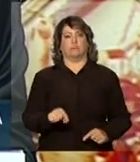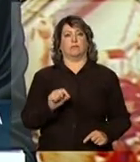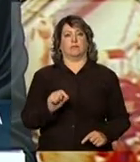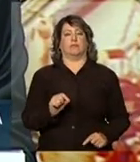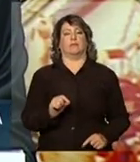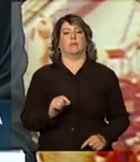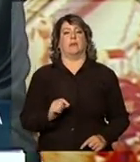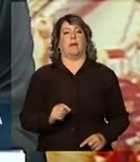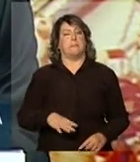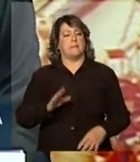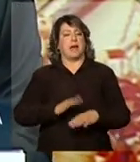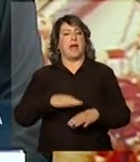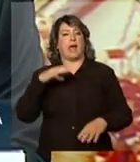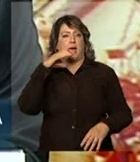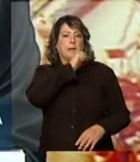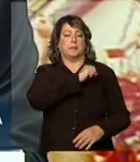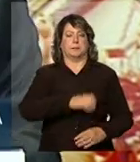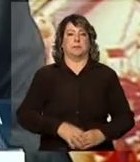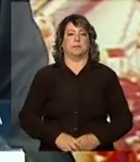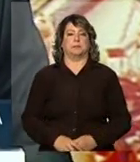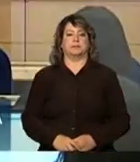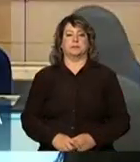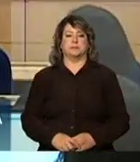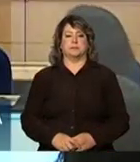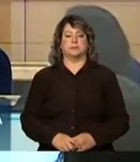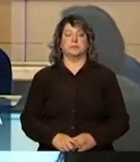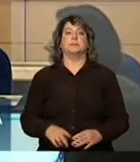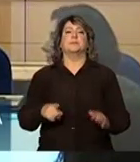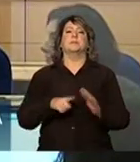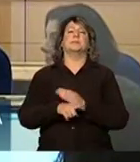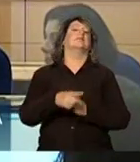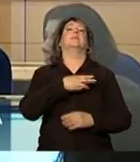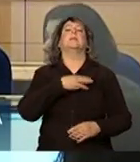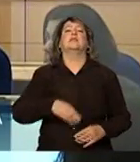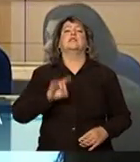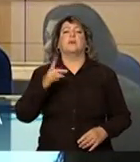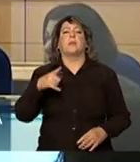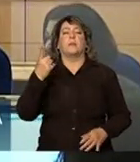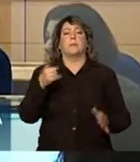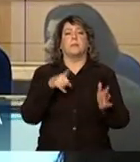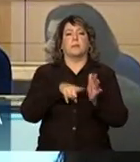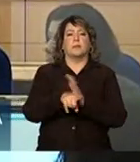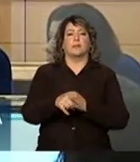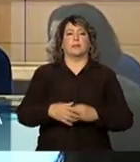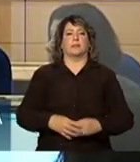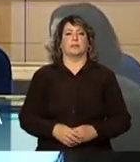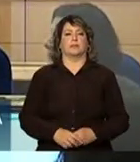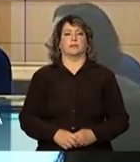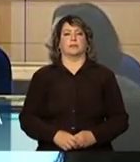mais velocidade. Ministro, só mais uma pergunta aqui sobre um...